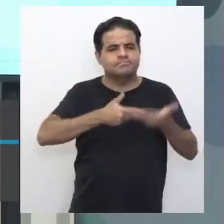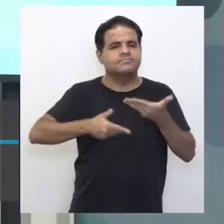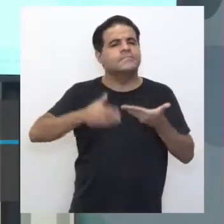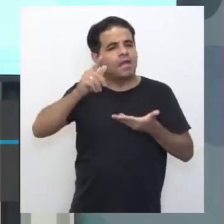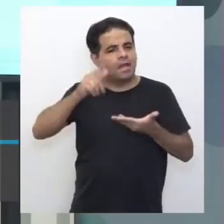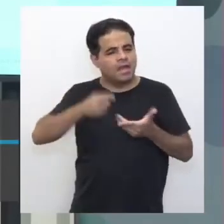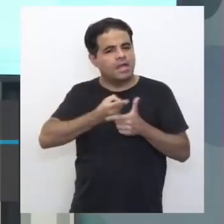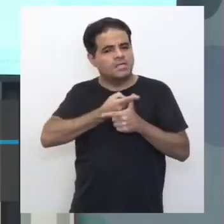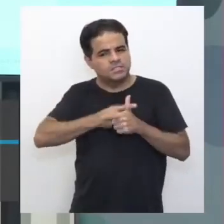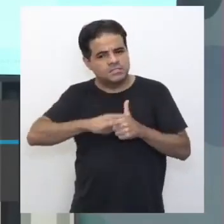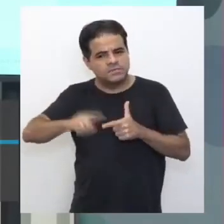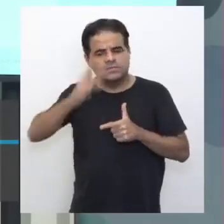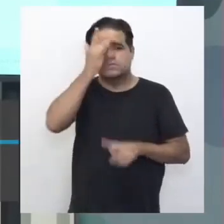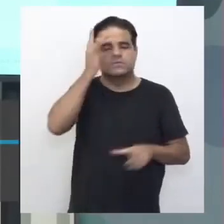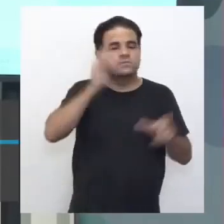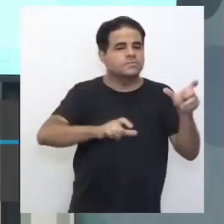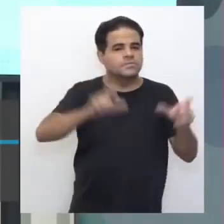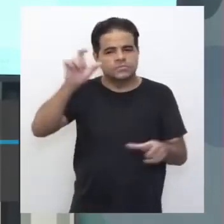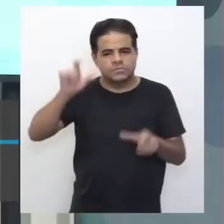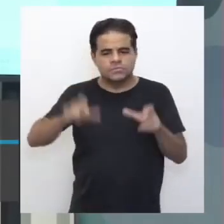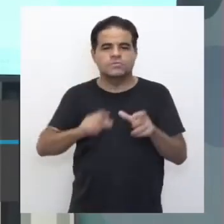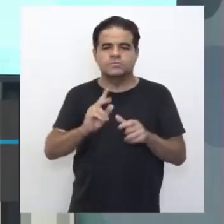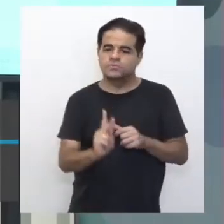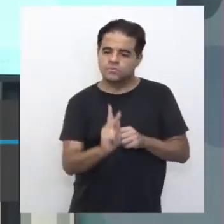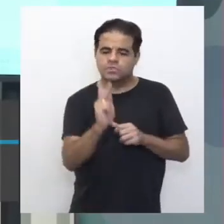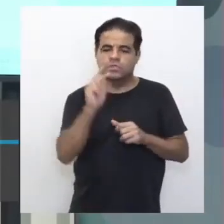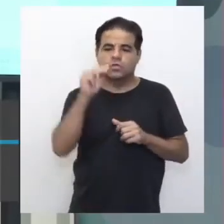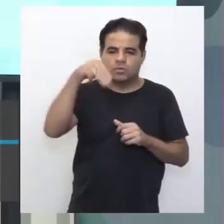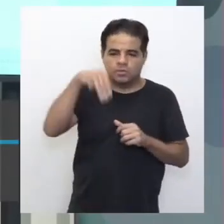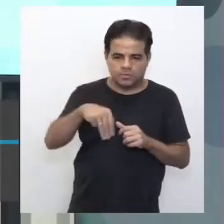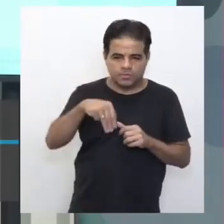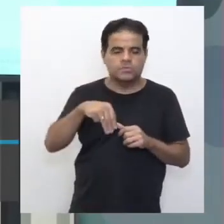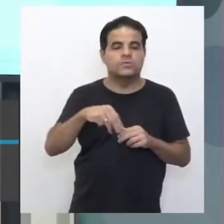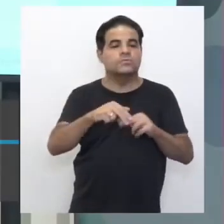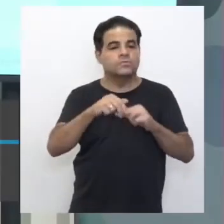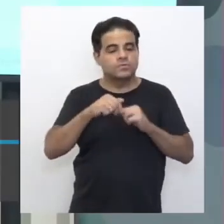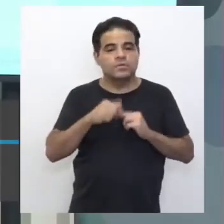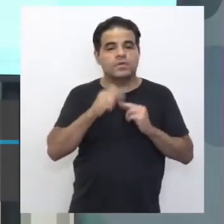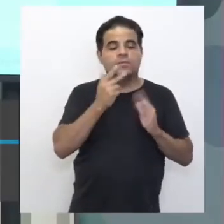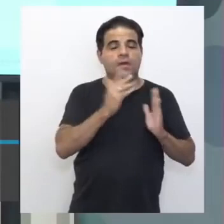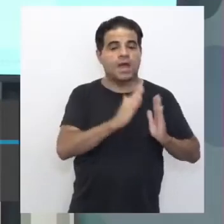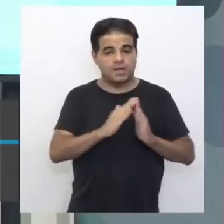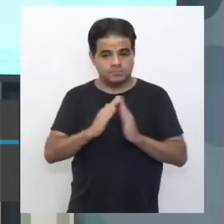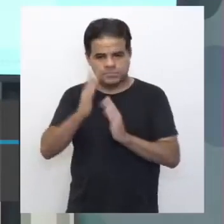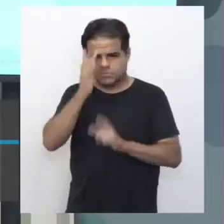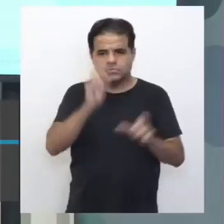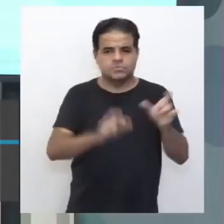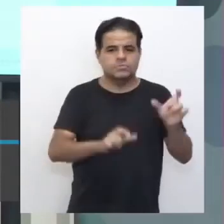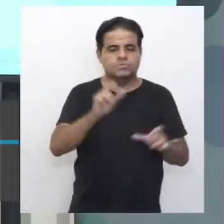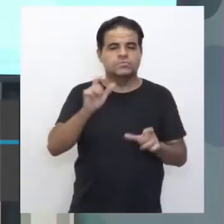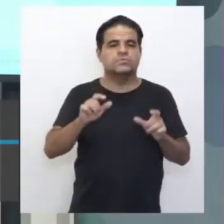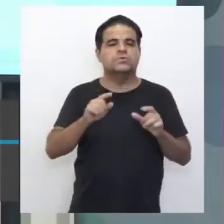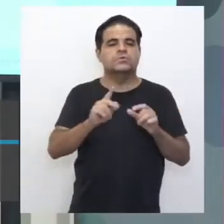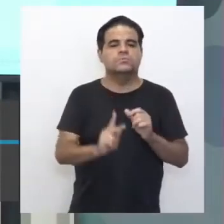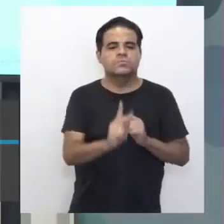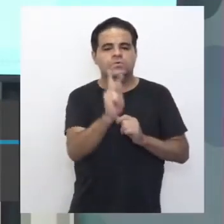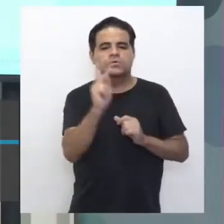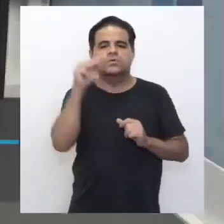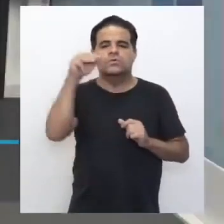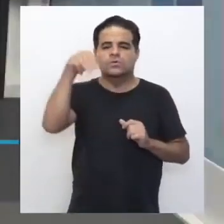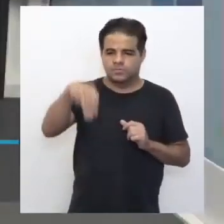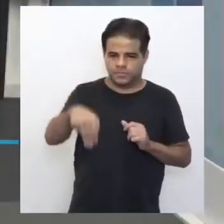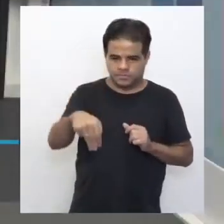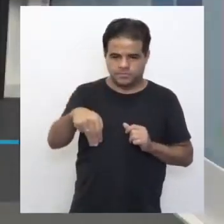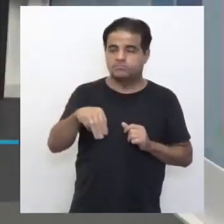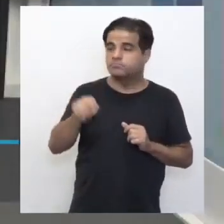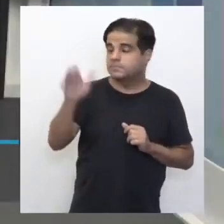é a divisão de habitantes por quilômetro quadrado. Por isso que nós falamos habitantes por quilômetro quadrado. Beleza? Será que eles entenderam,